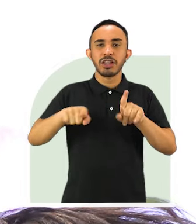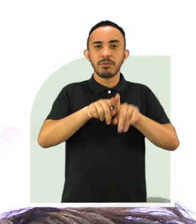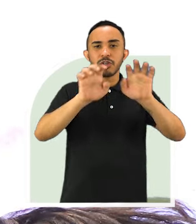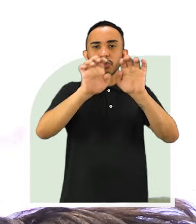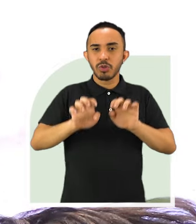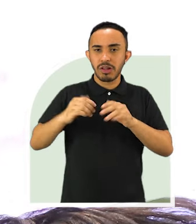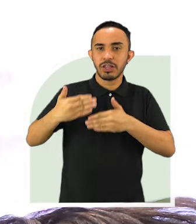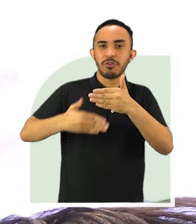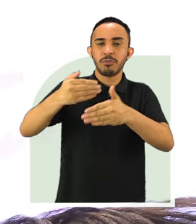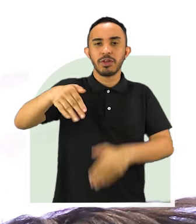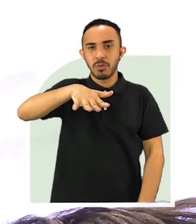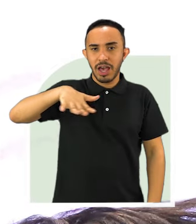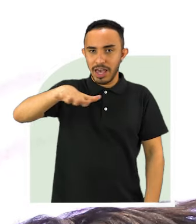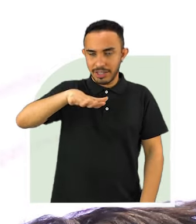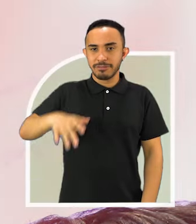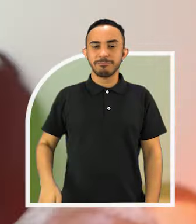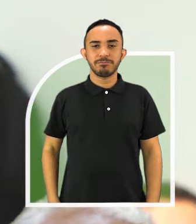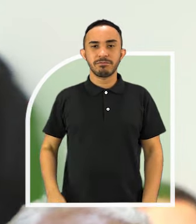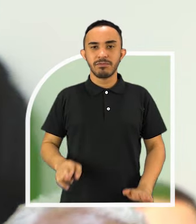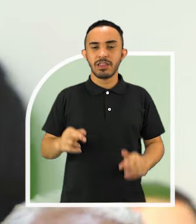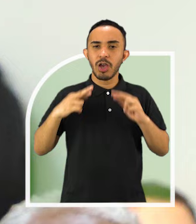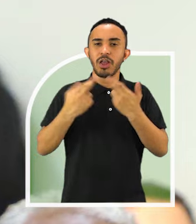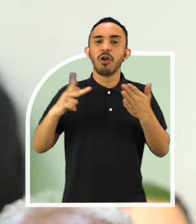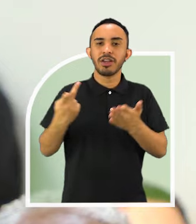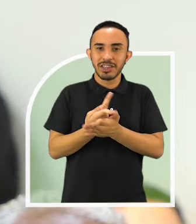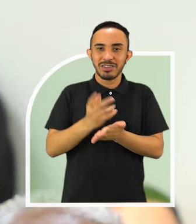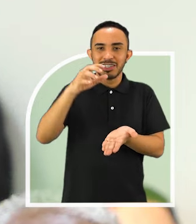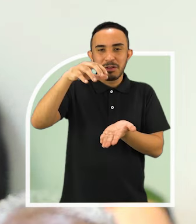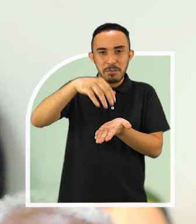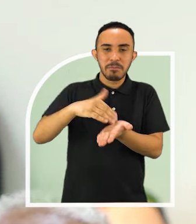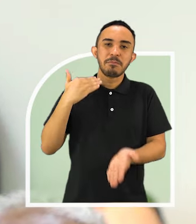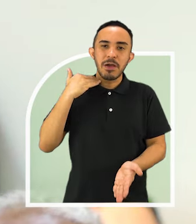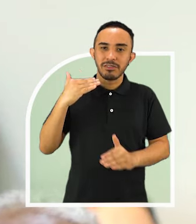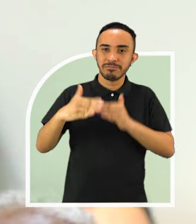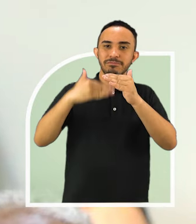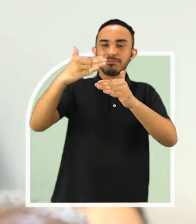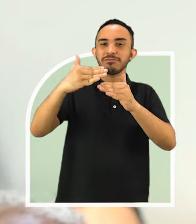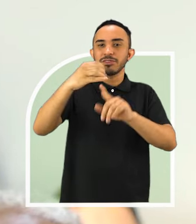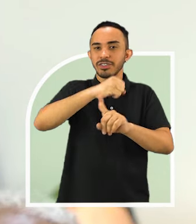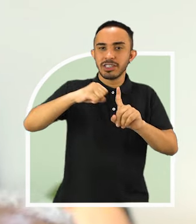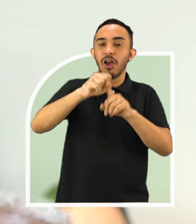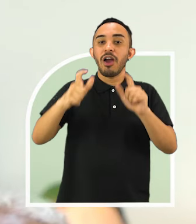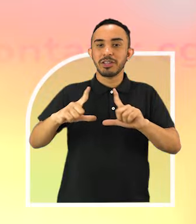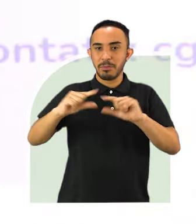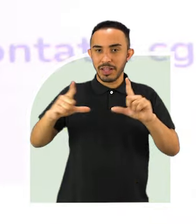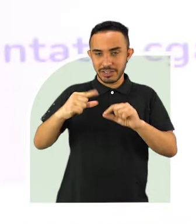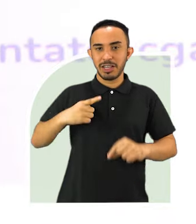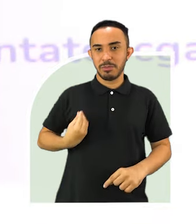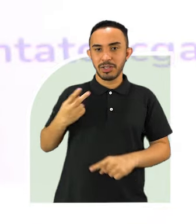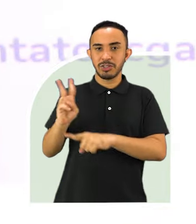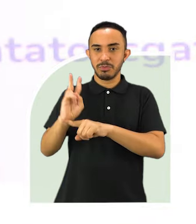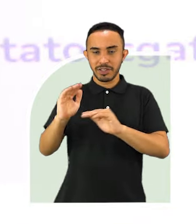Plano de Desenvolvimento Regional para o Arquipélago. A reunião aconteceu na sede do Banco Nacional de Desenvolvimento Econômico e Social em Brasília, com a presença do superintendente